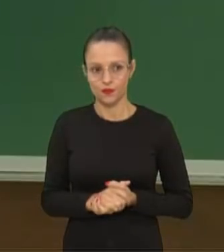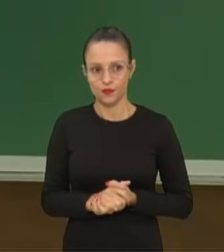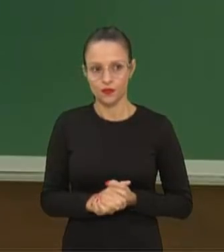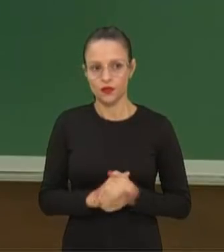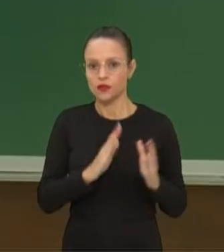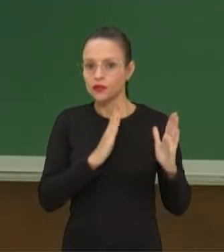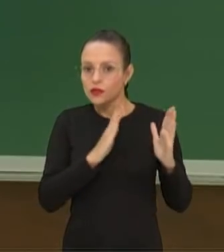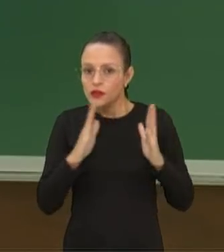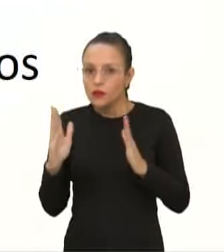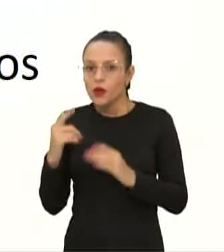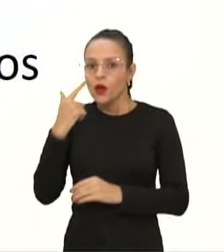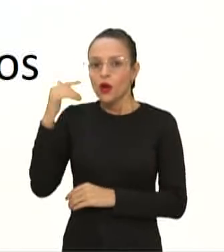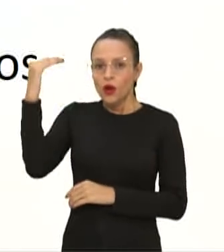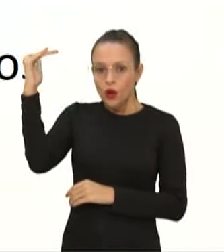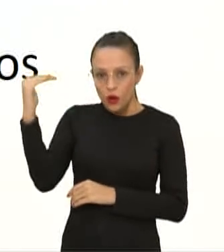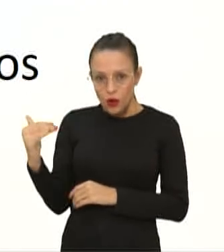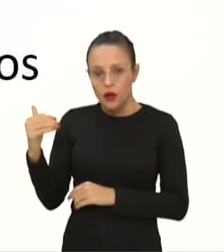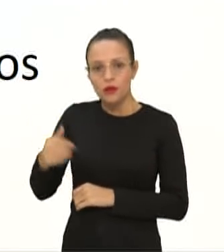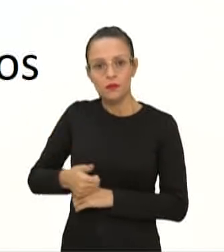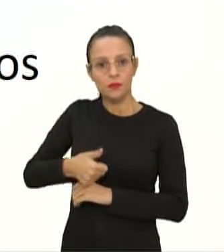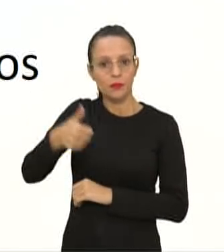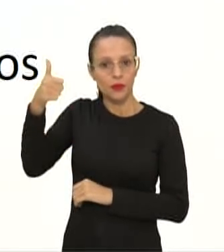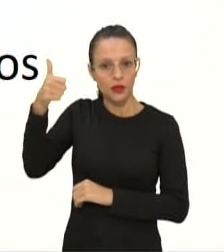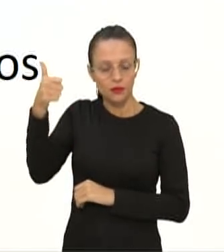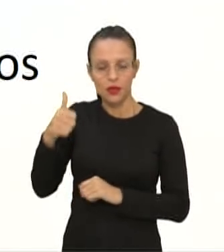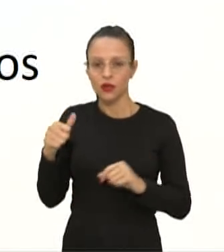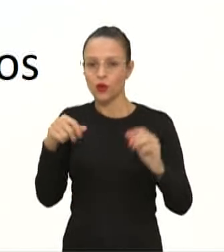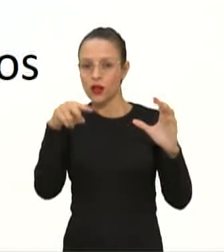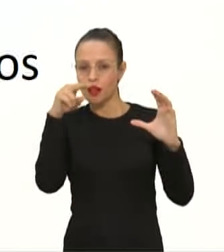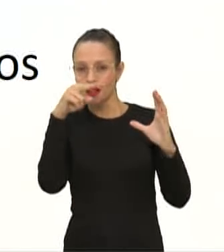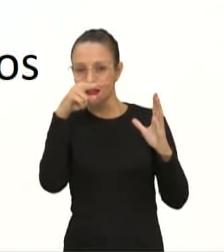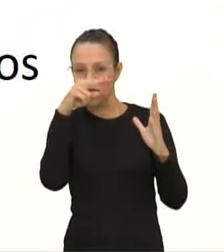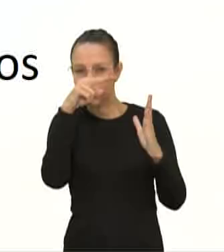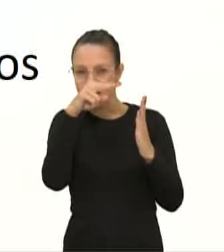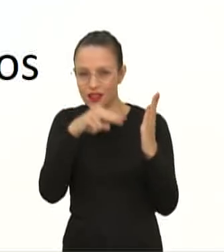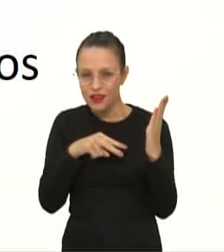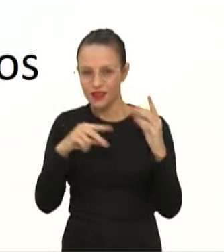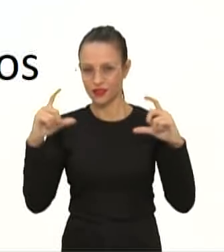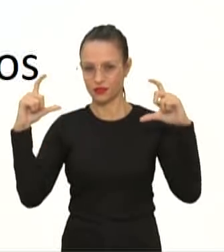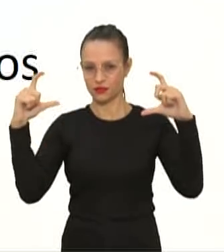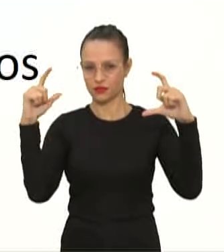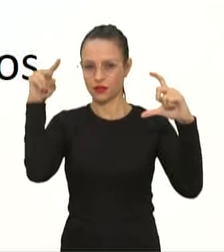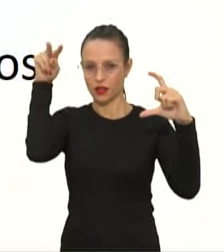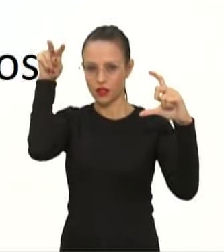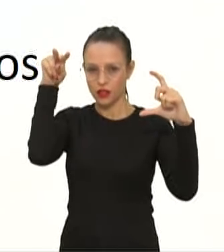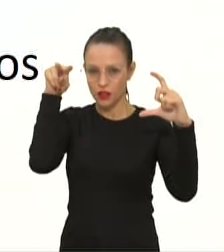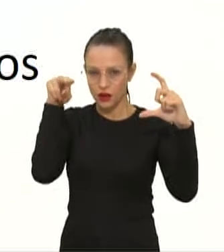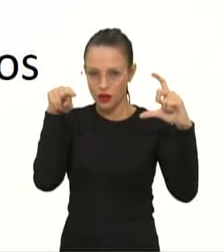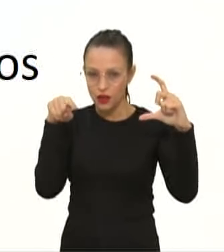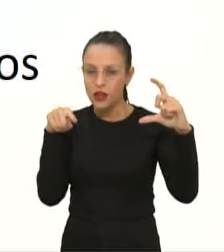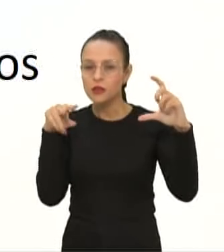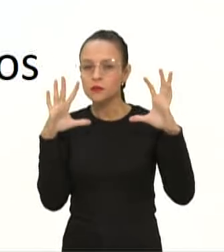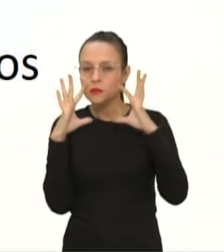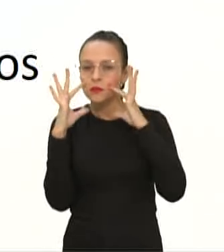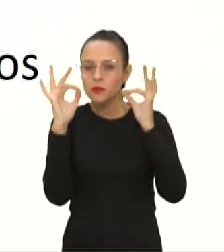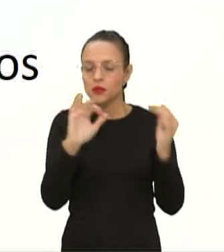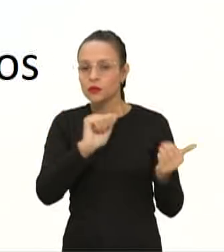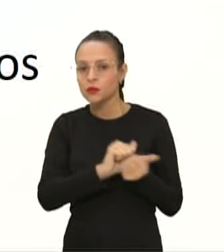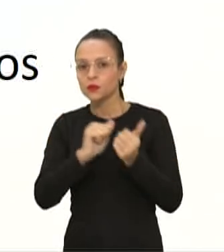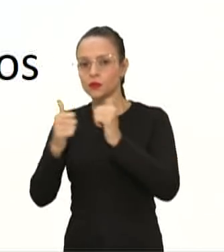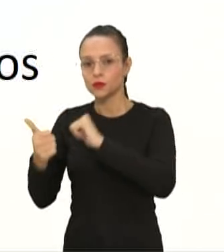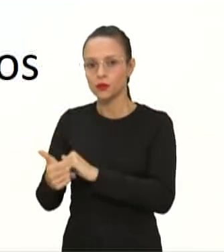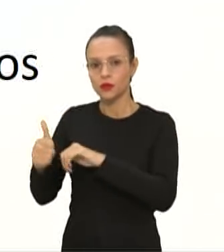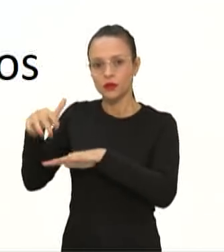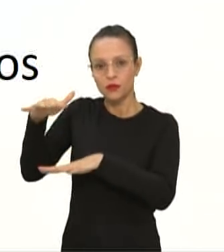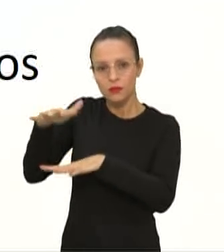Etapas que nós utilizamos, ó. Nós primeiro lemos a situação problema e traduzimos as informações na forma de sentença matemática.